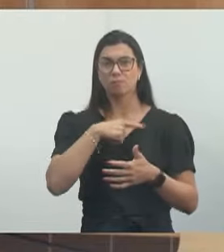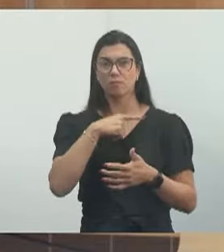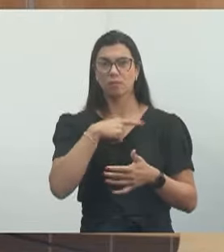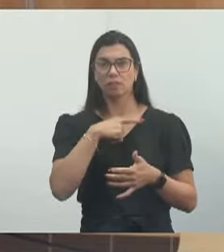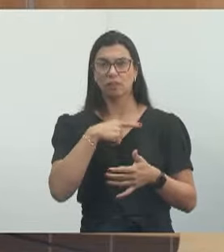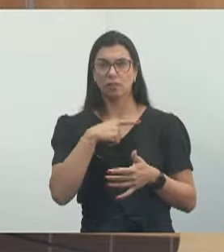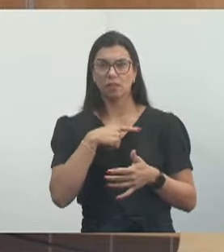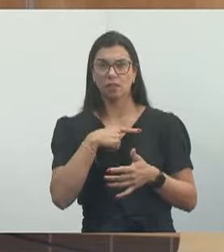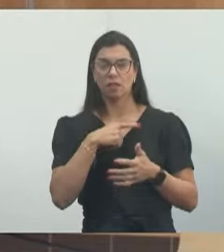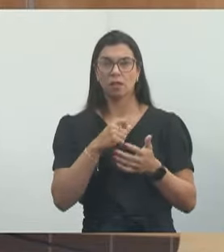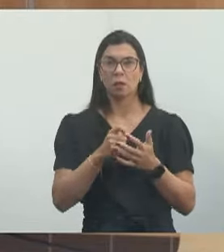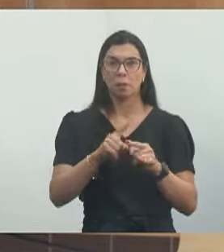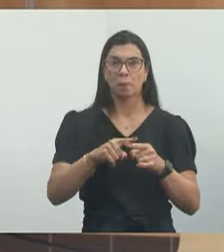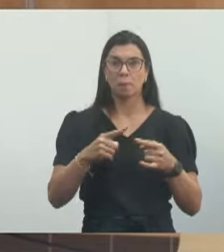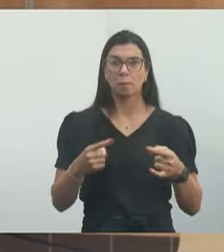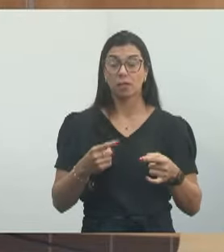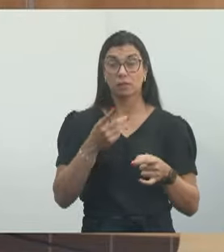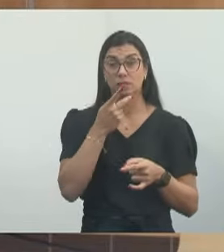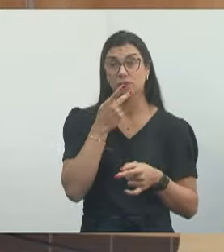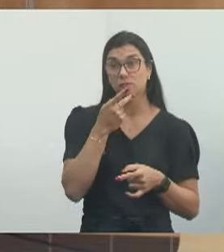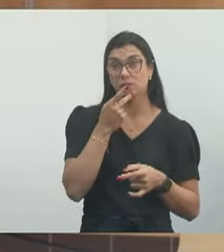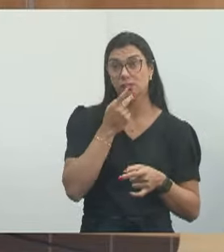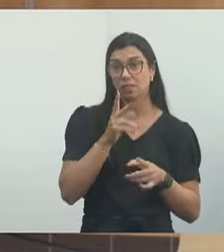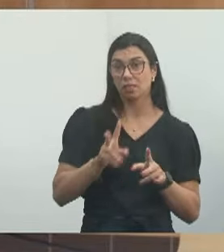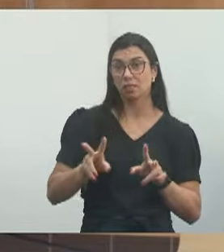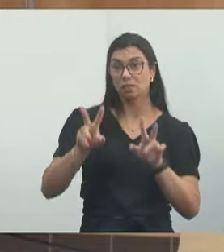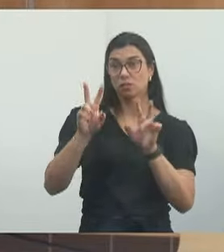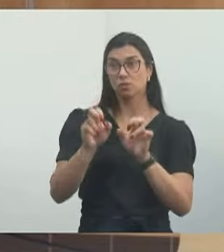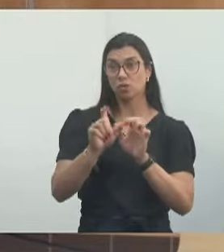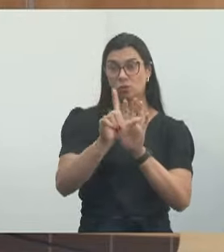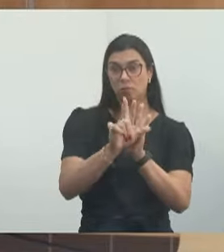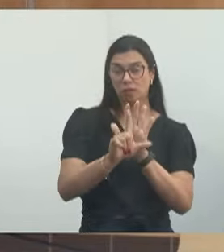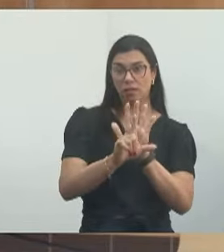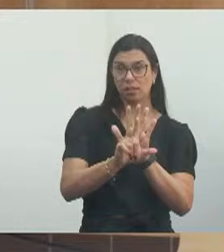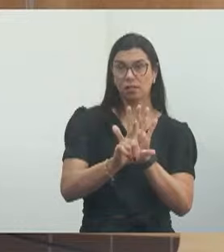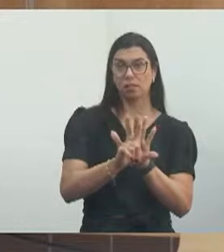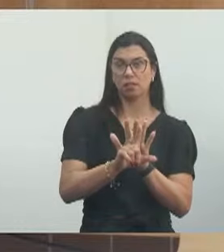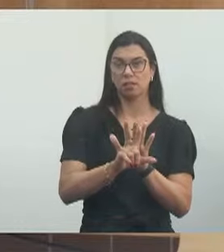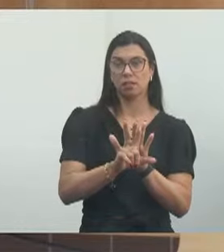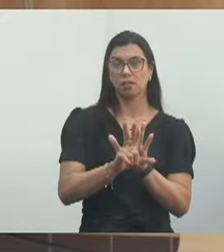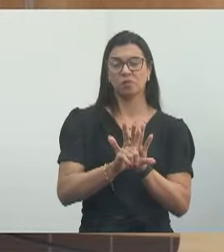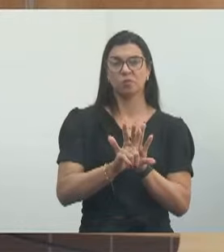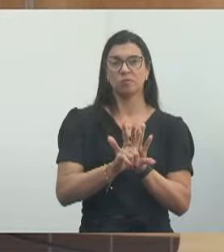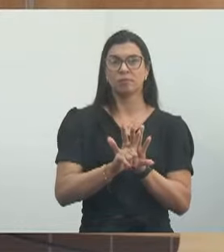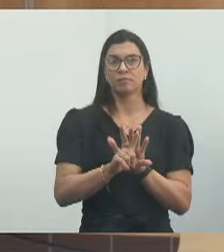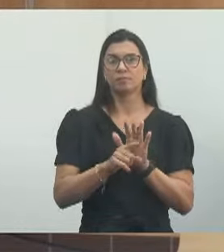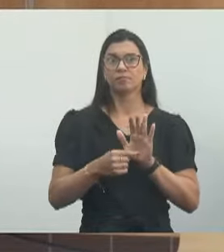que é falar sobre as leis em que